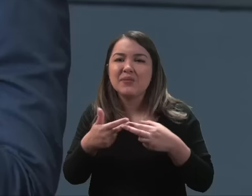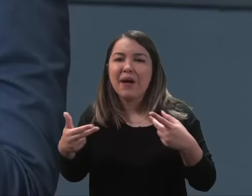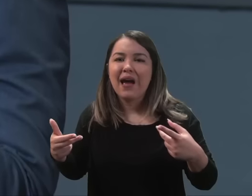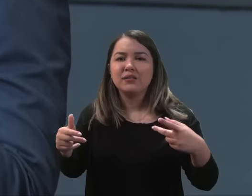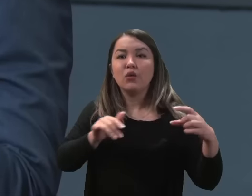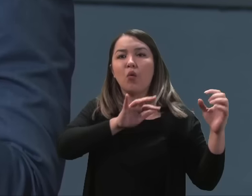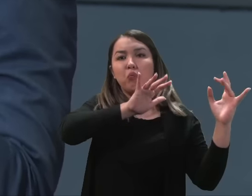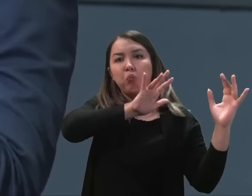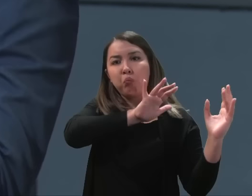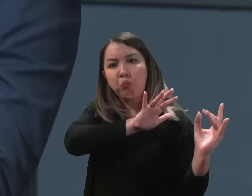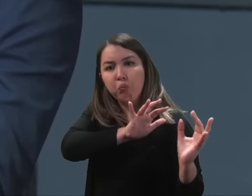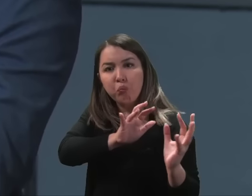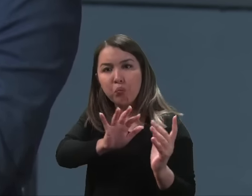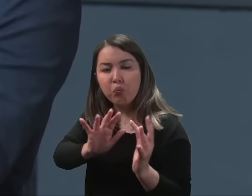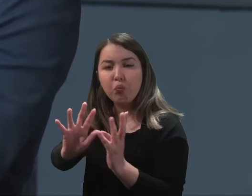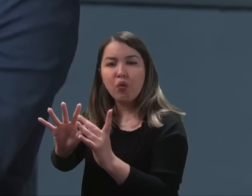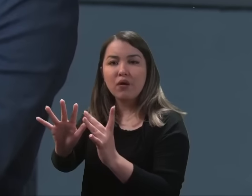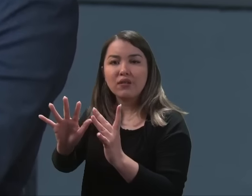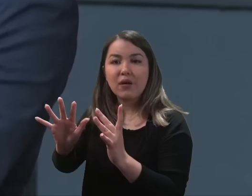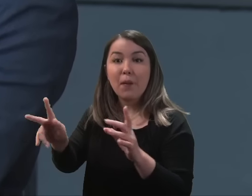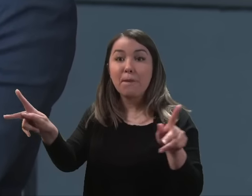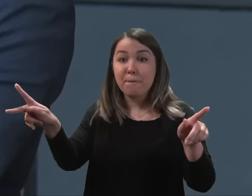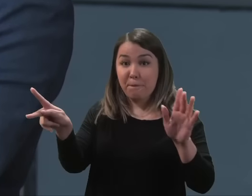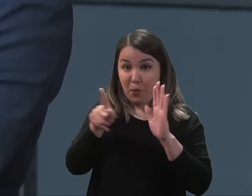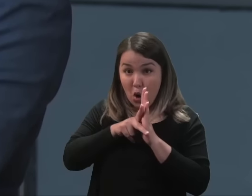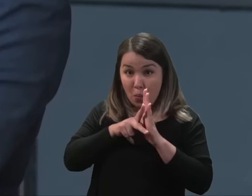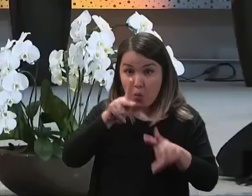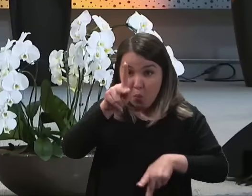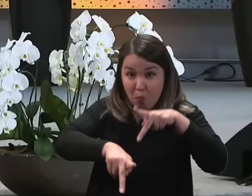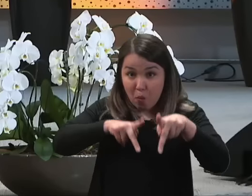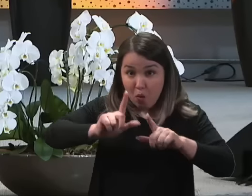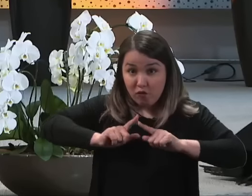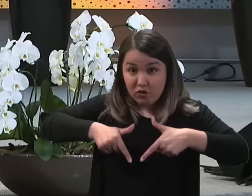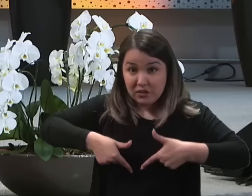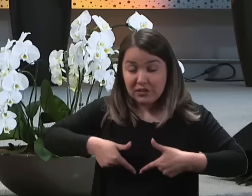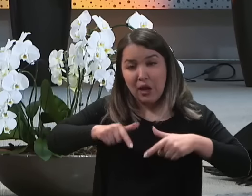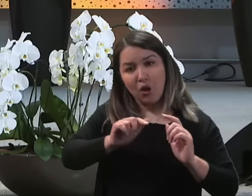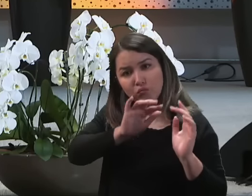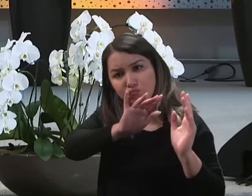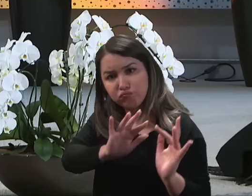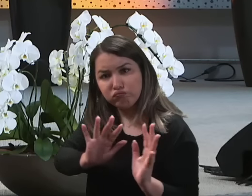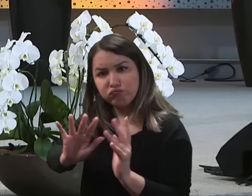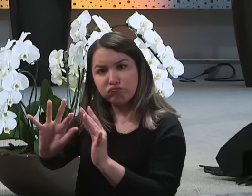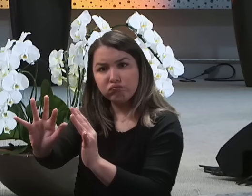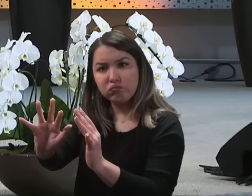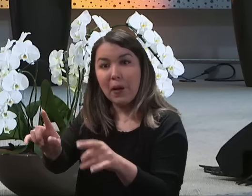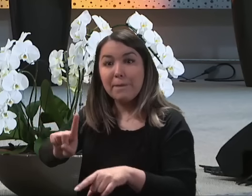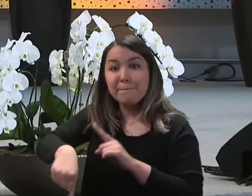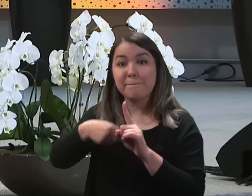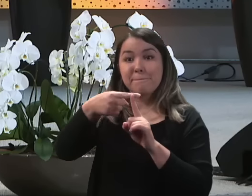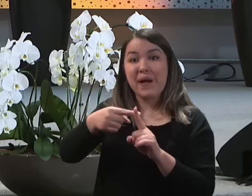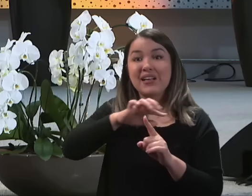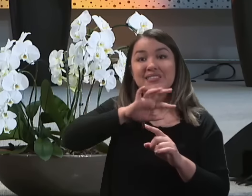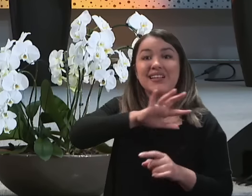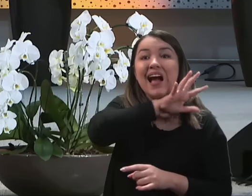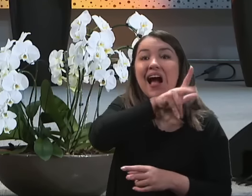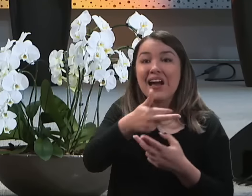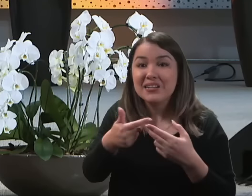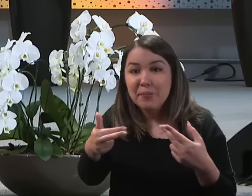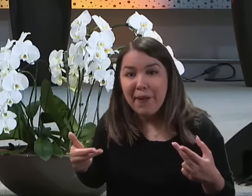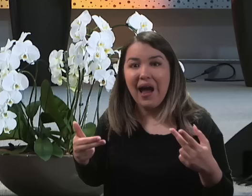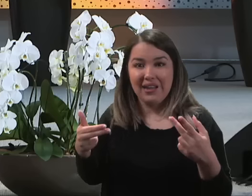os filhos de Israel partiram diz o versículo 37 os filhos de